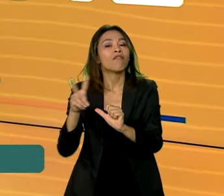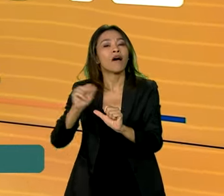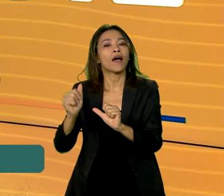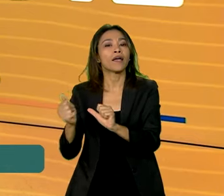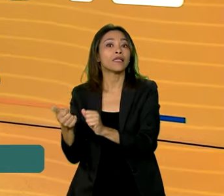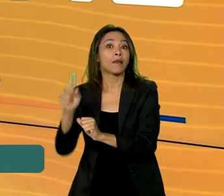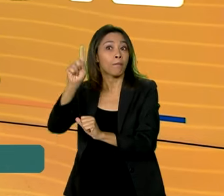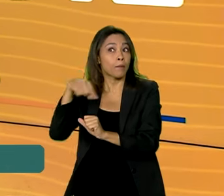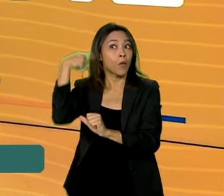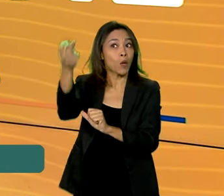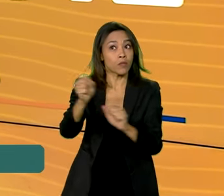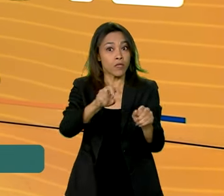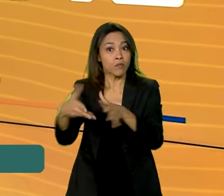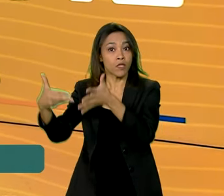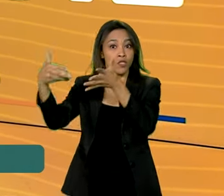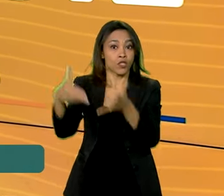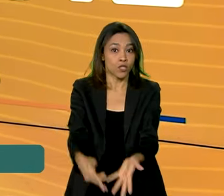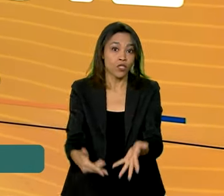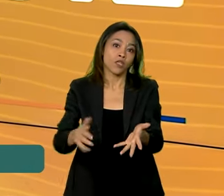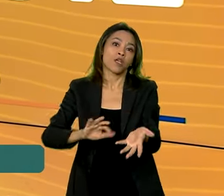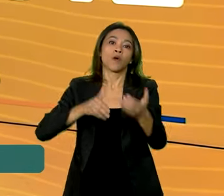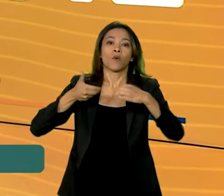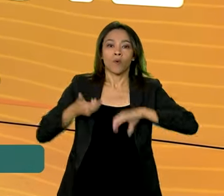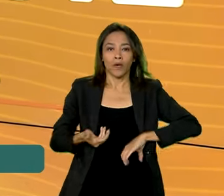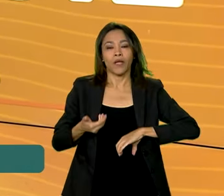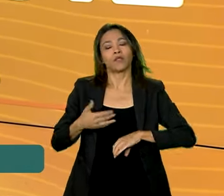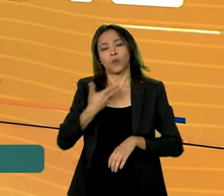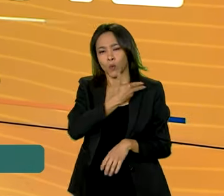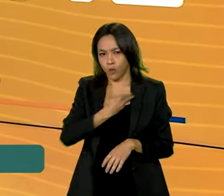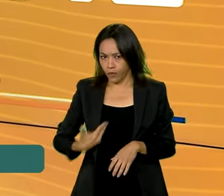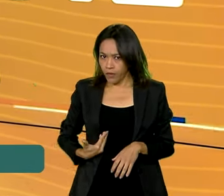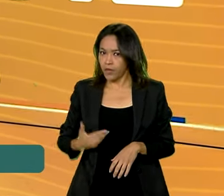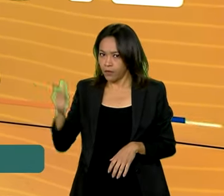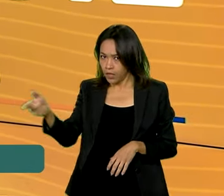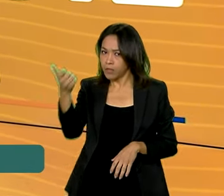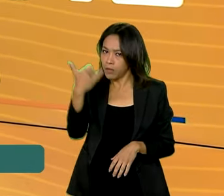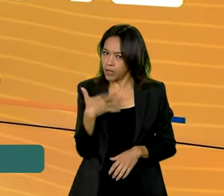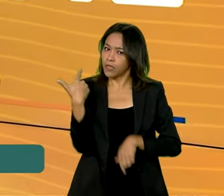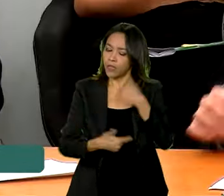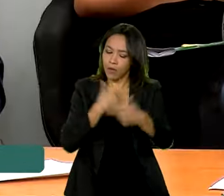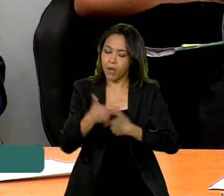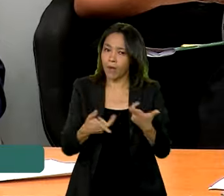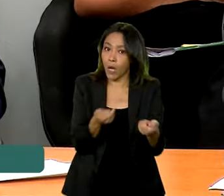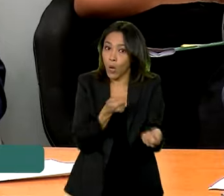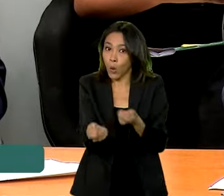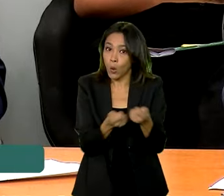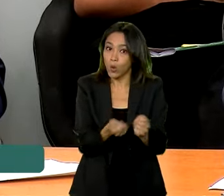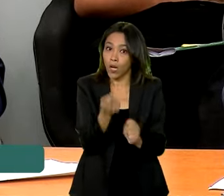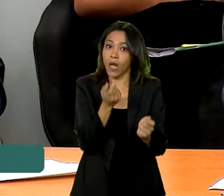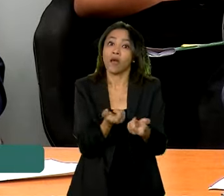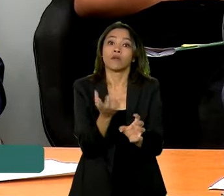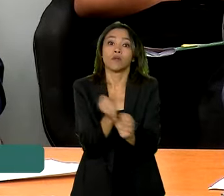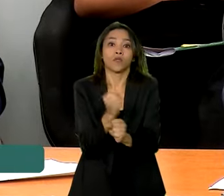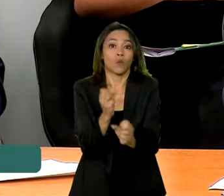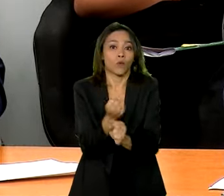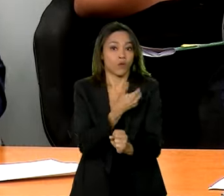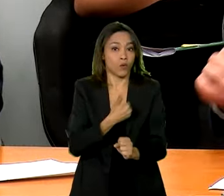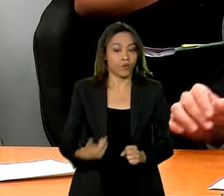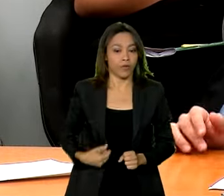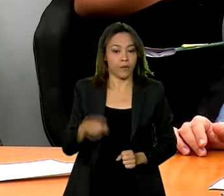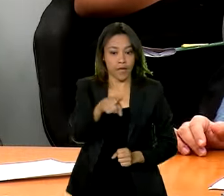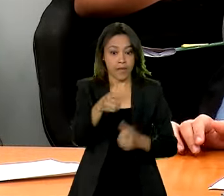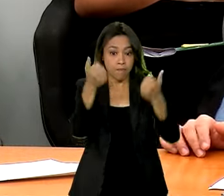vem. Haddad afirmou que o governo trabalha para o equilíbrio das contas públicas. Mesmo com a incorporação do